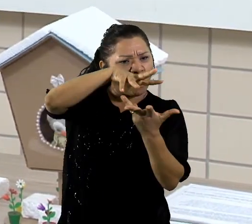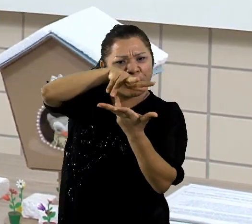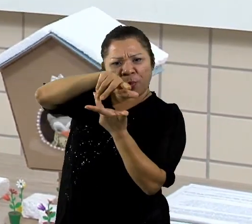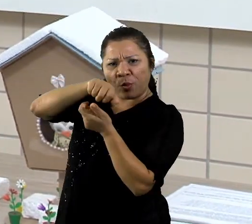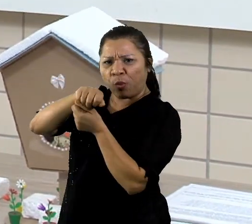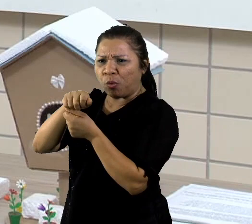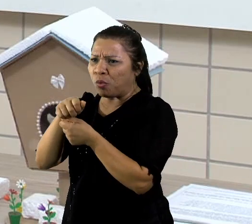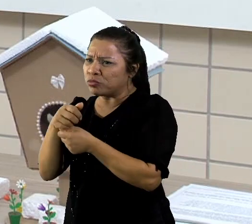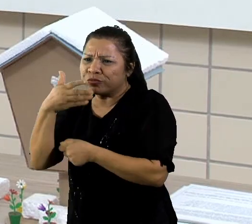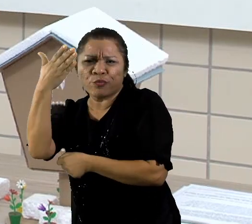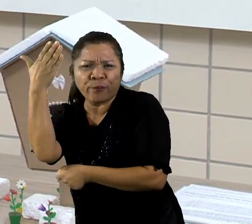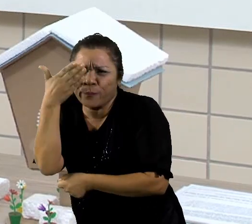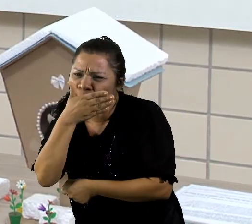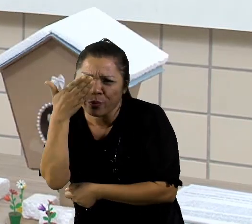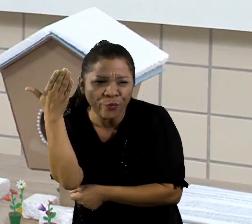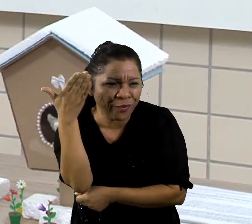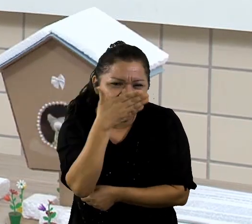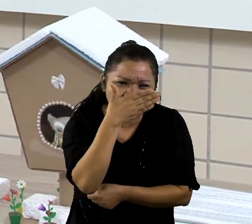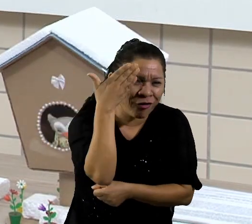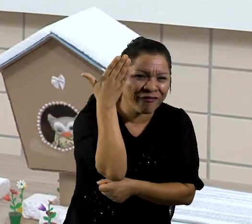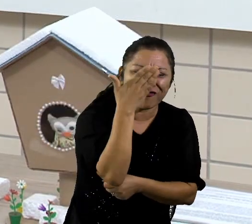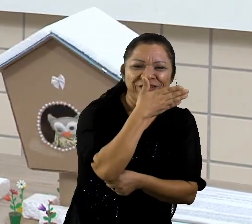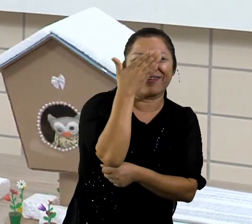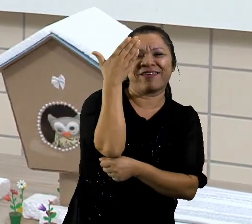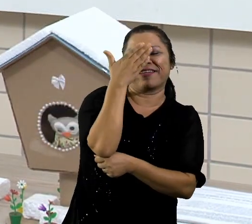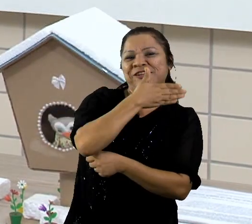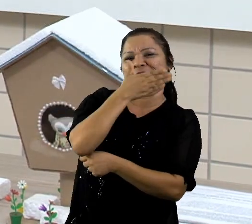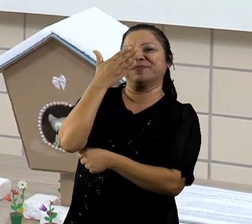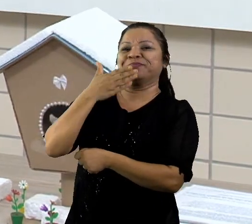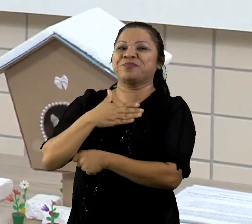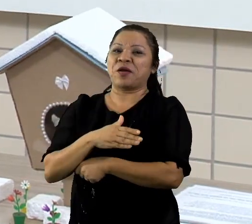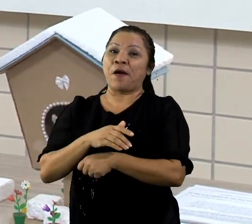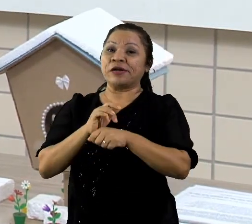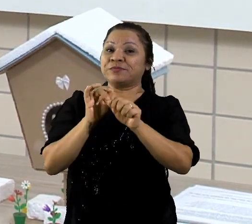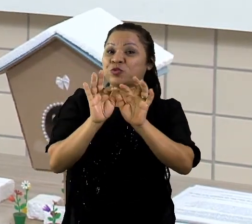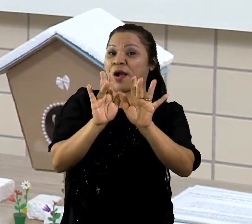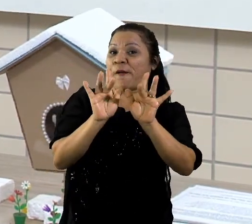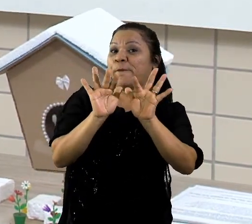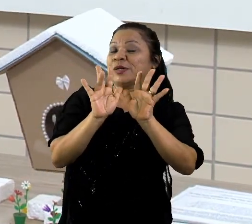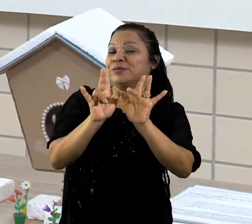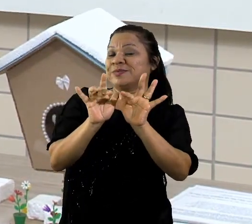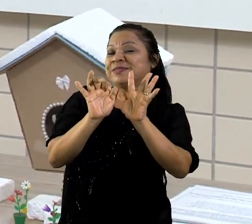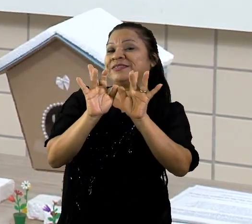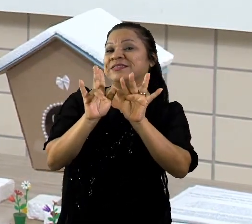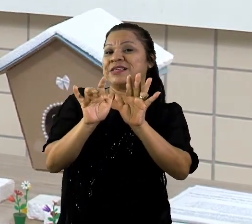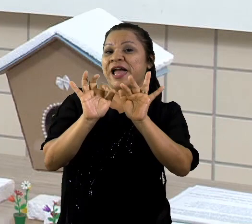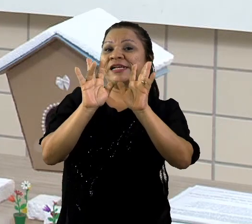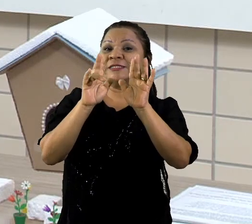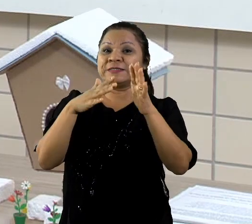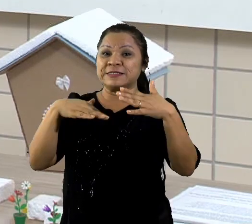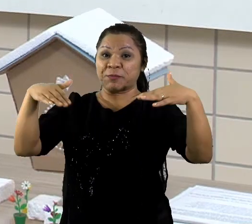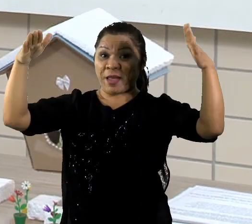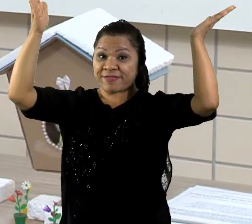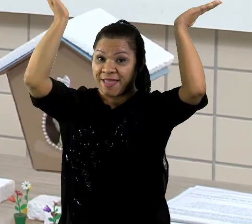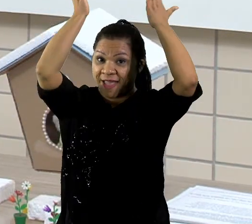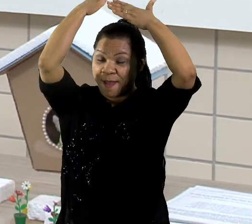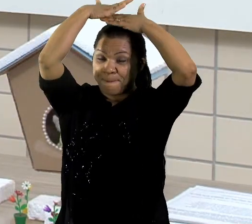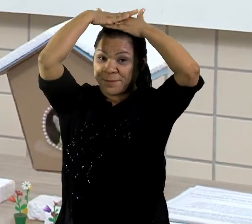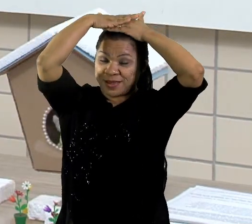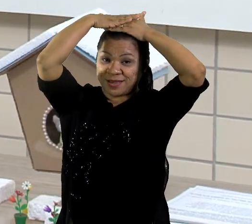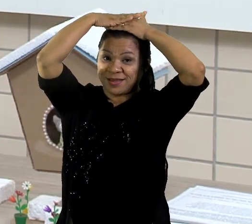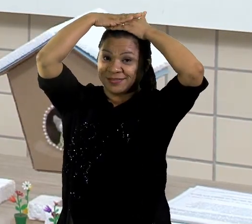não vai ver, o mundo não vai ver. Coloque suas mãozinhas em cima